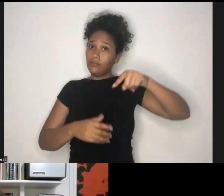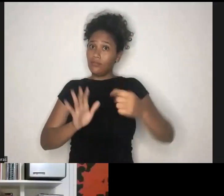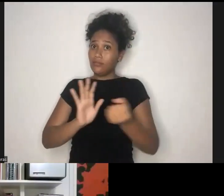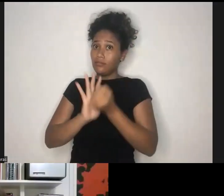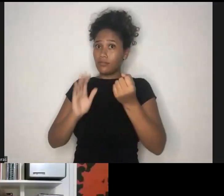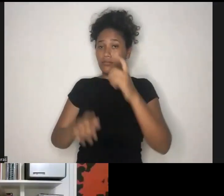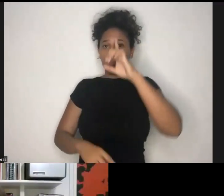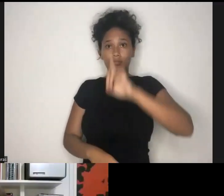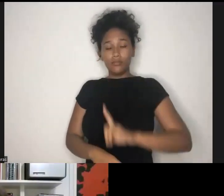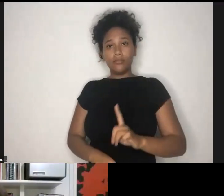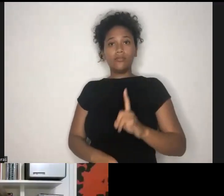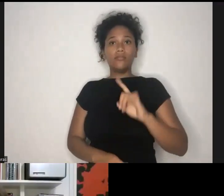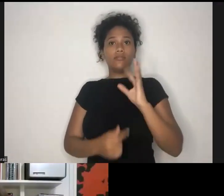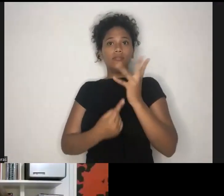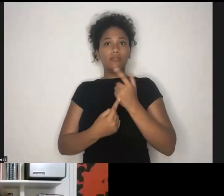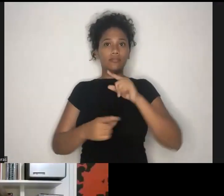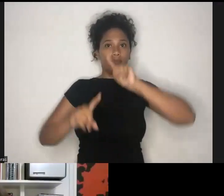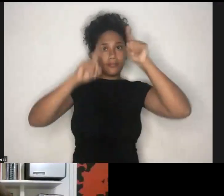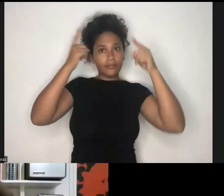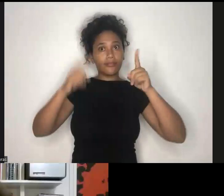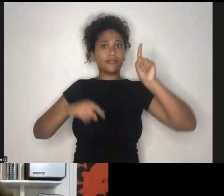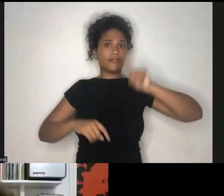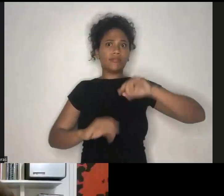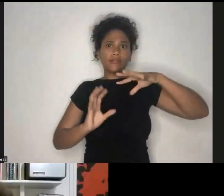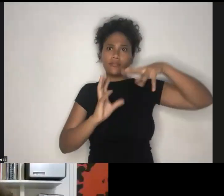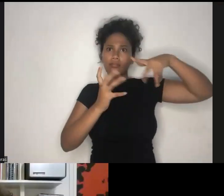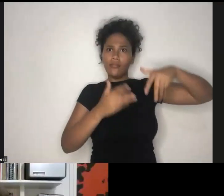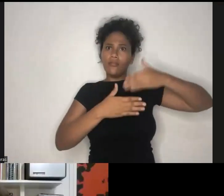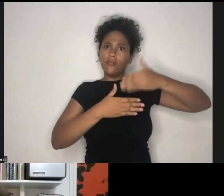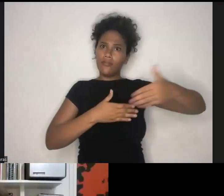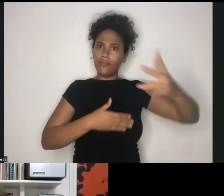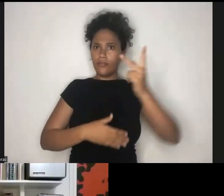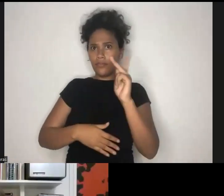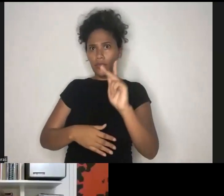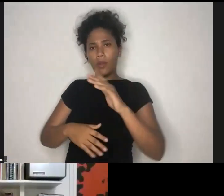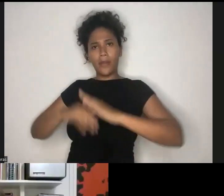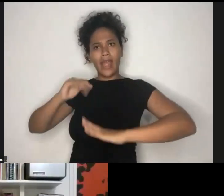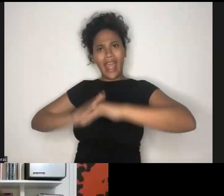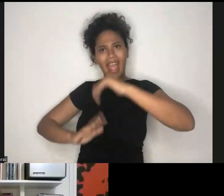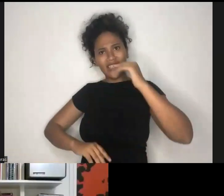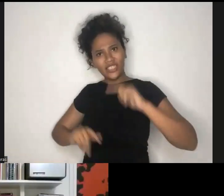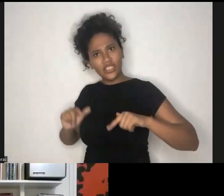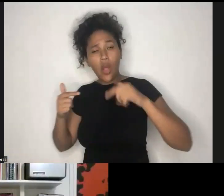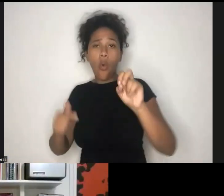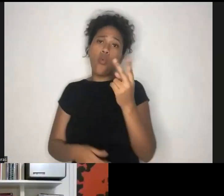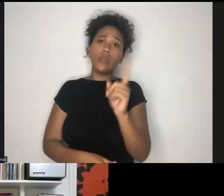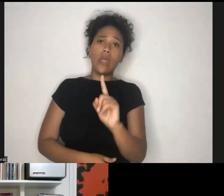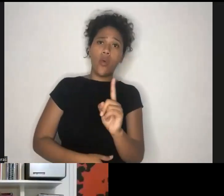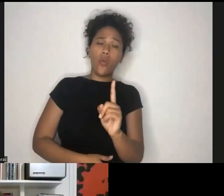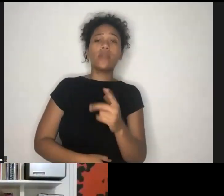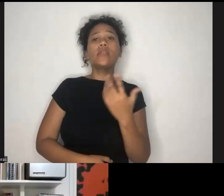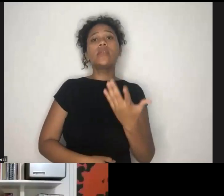diretor de arte criativo é um universo a parte da sua parte artística ou não e